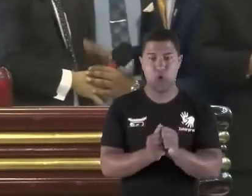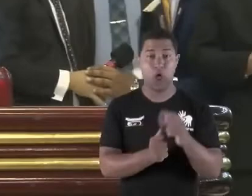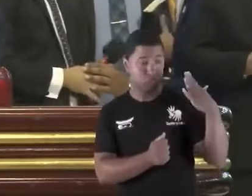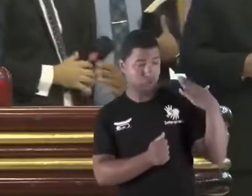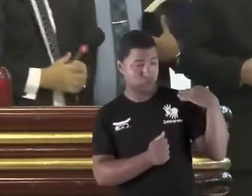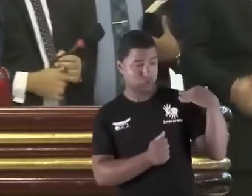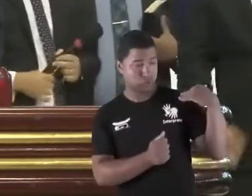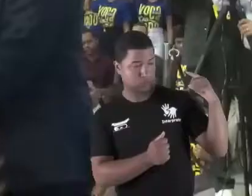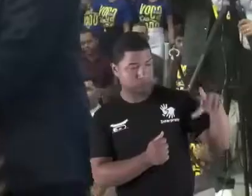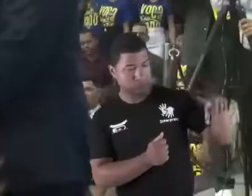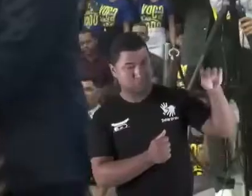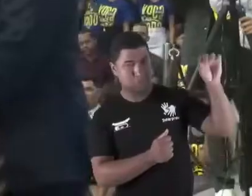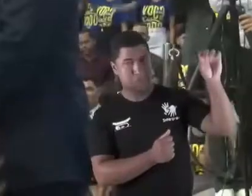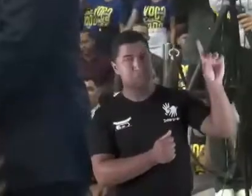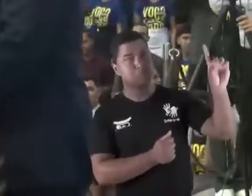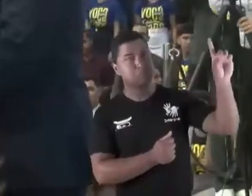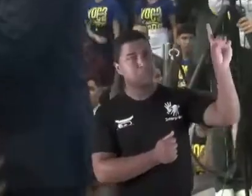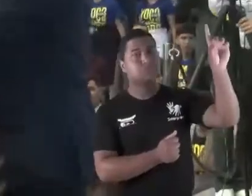vocacionados,